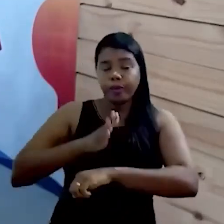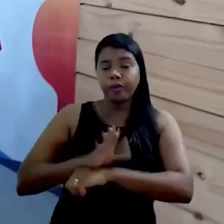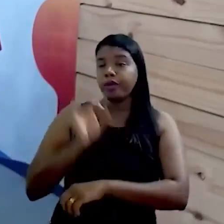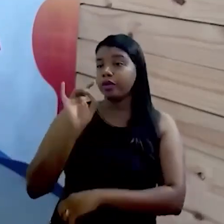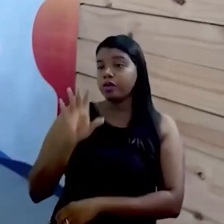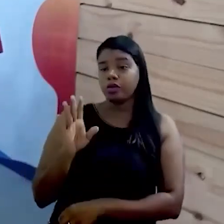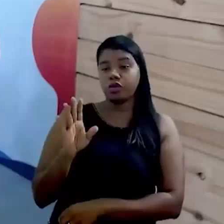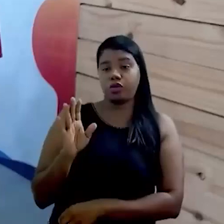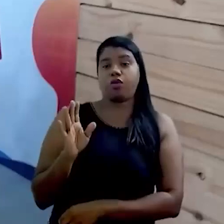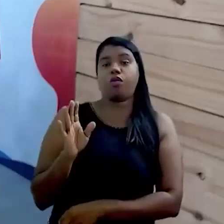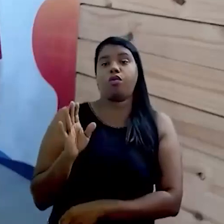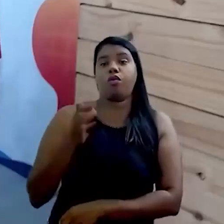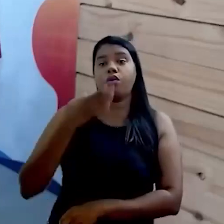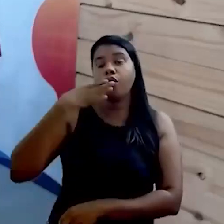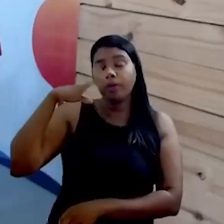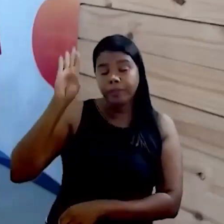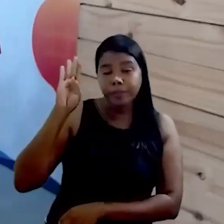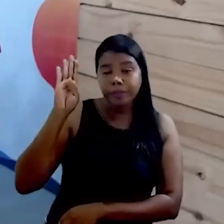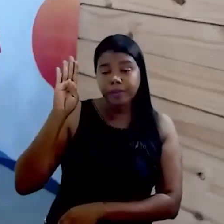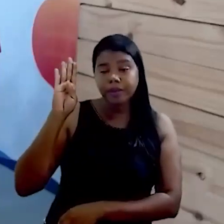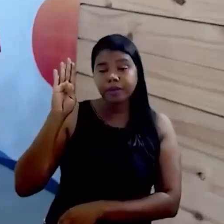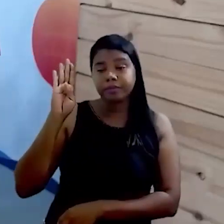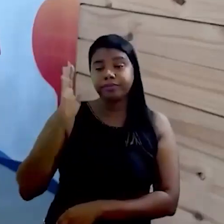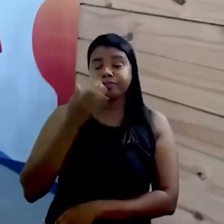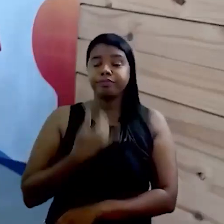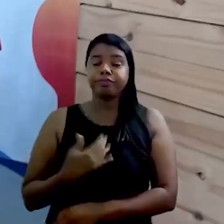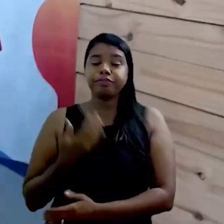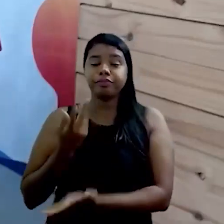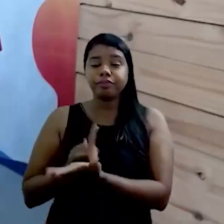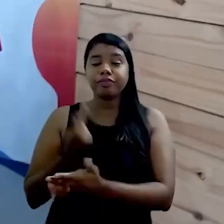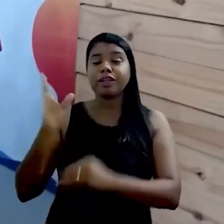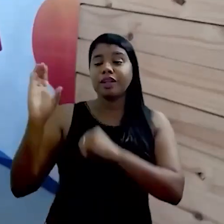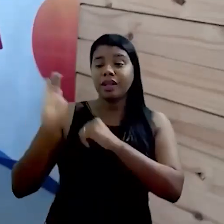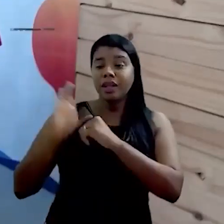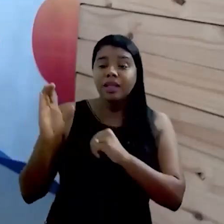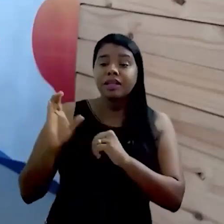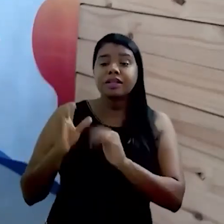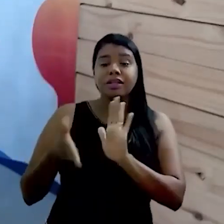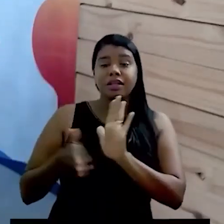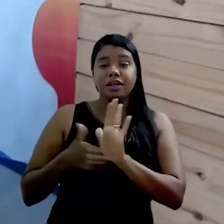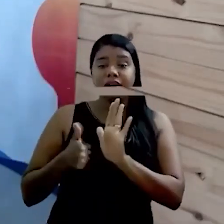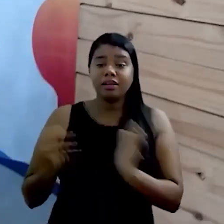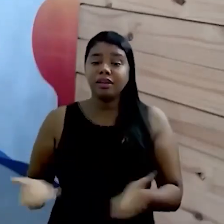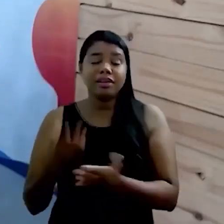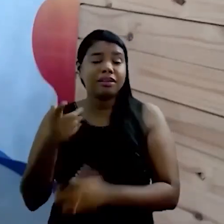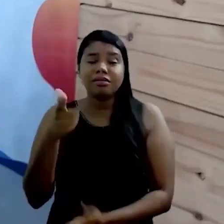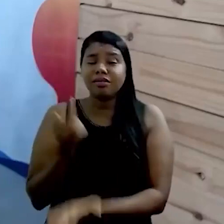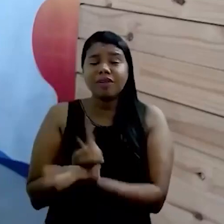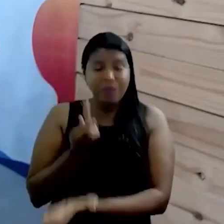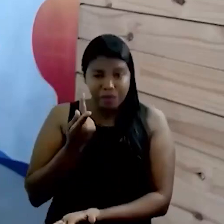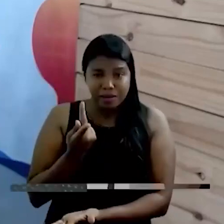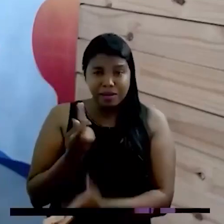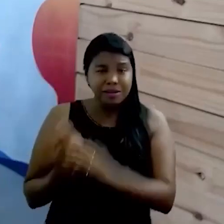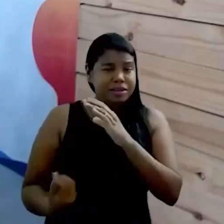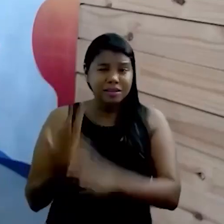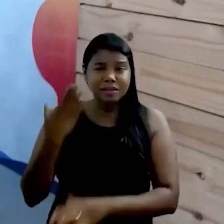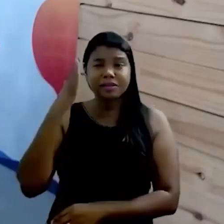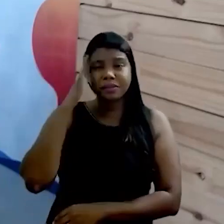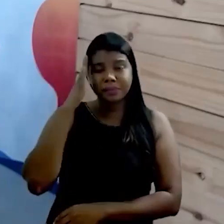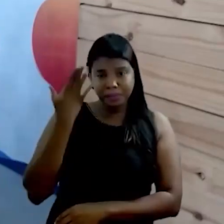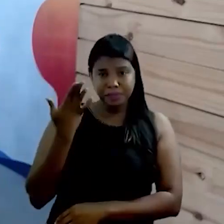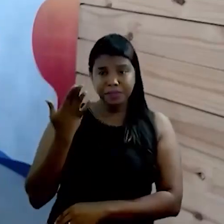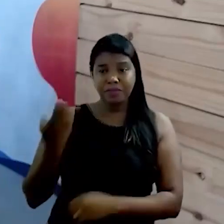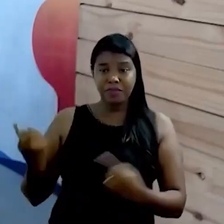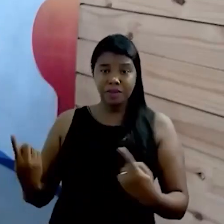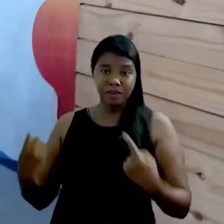E aí, isso também gera uma grande frustração na gente enquanto consultor, a gente propõe muitas coisas que não acontecem. Então, isso acaba sendo um